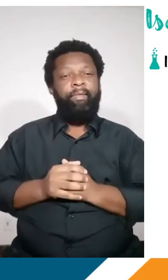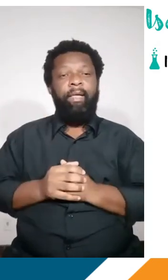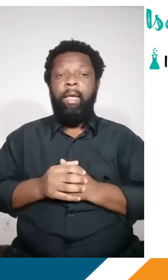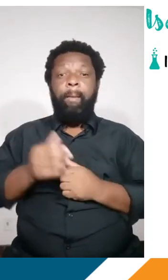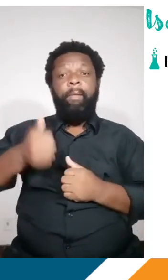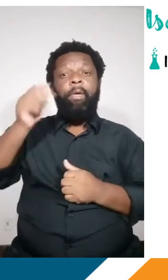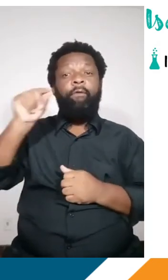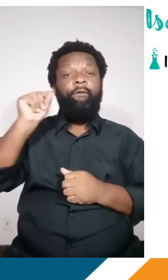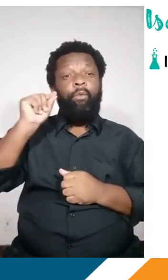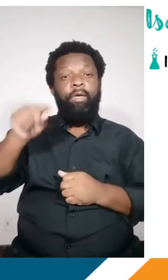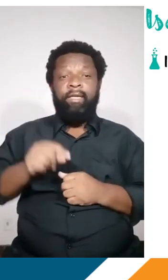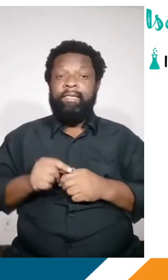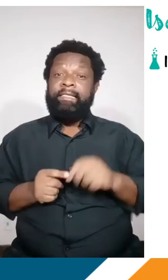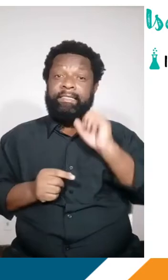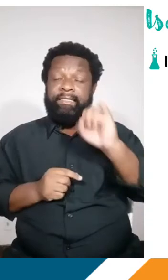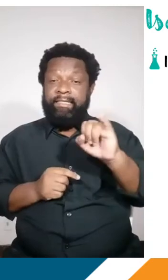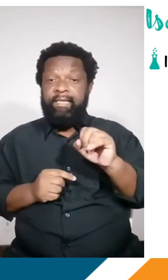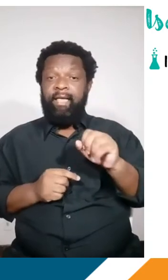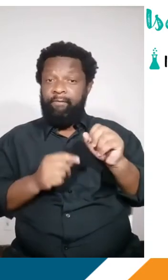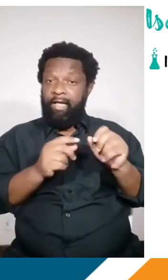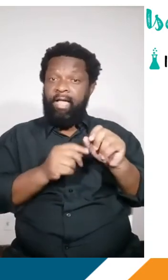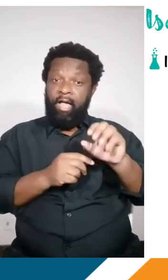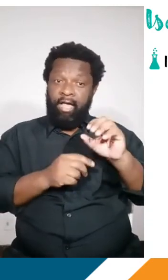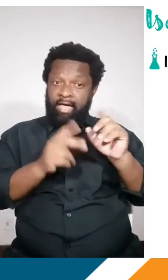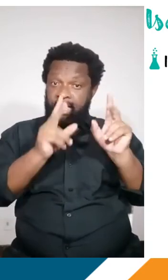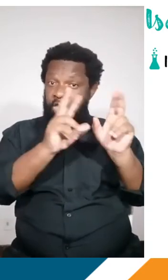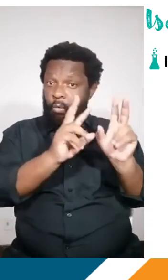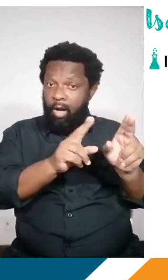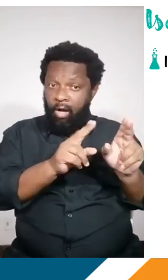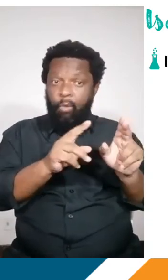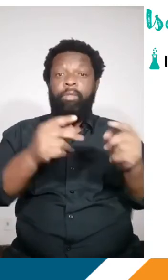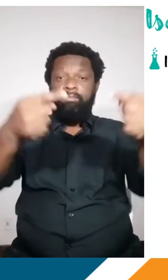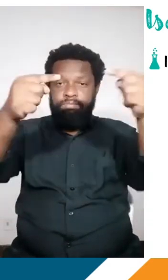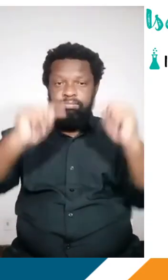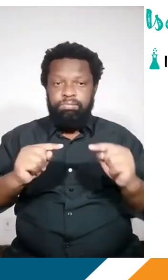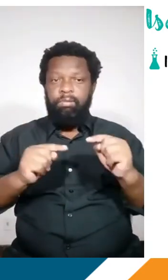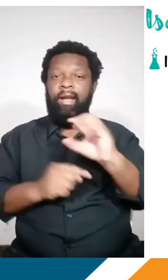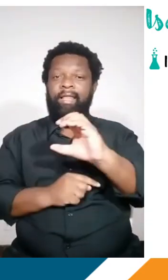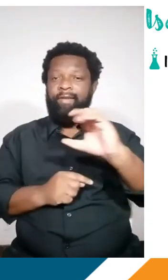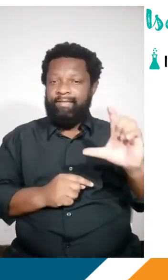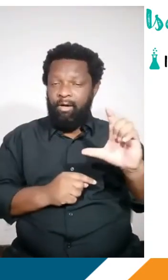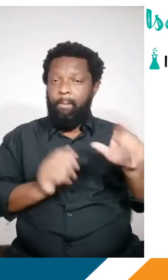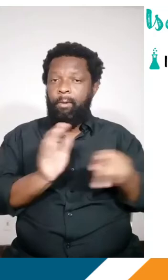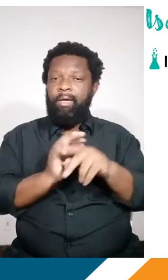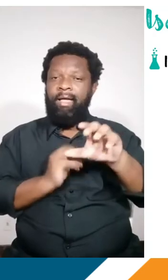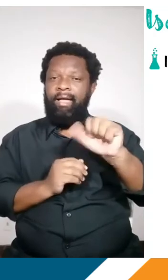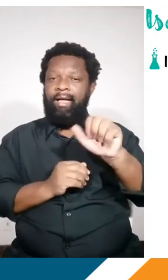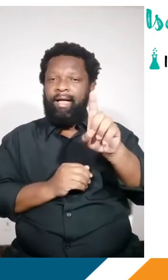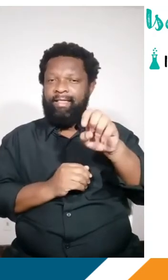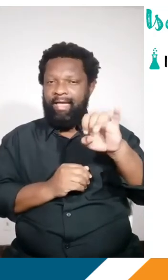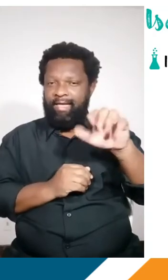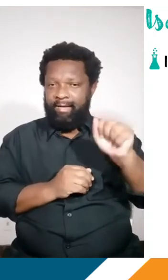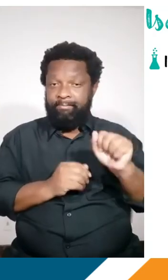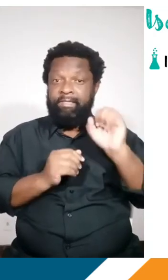coisa que eu olho é a função. Se a função for igual, agora eu olho a classificação da cadeia. Se a classificação de